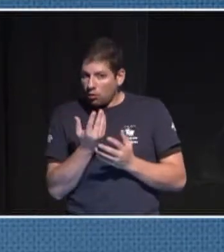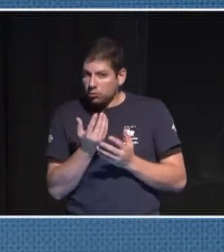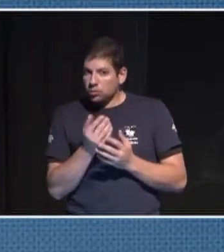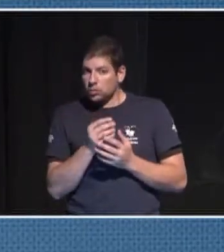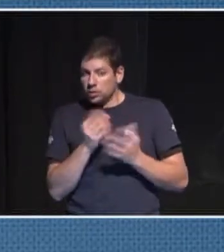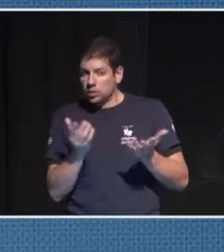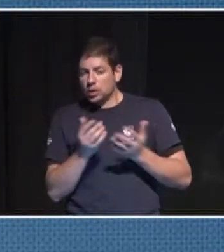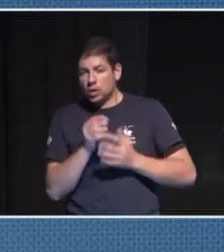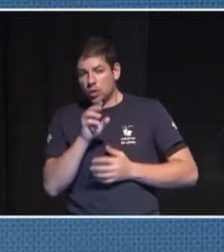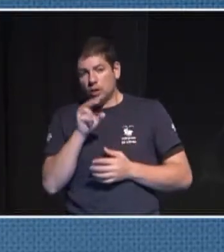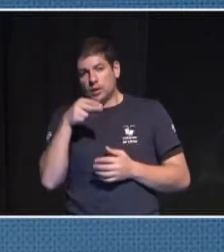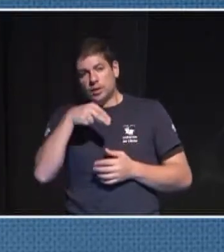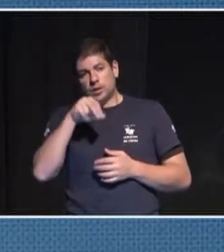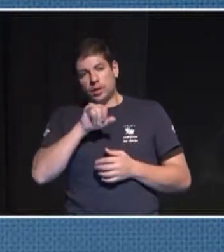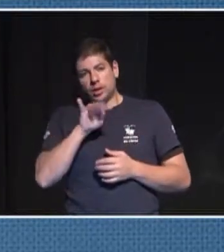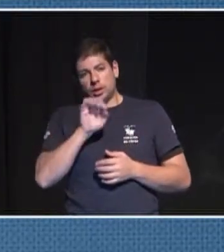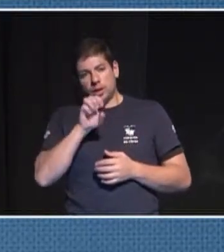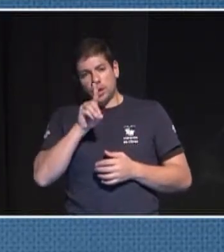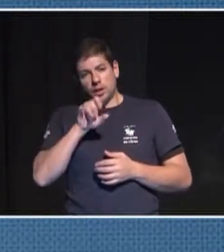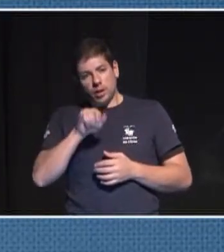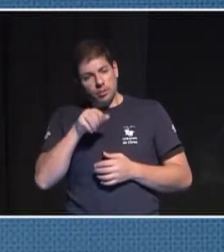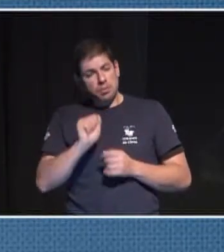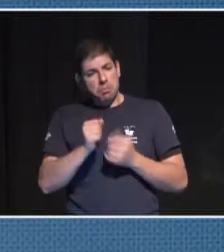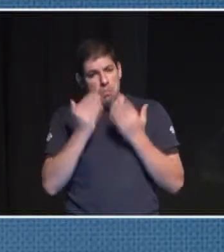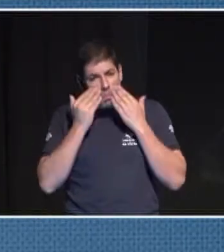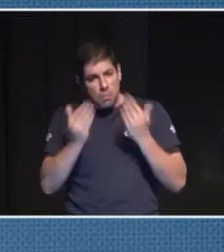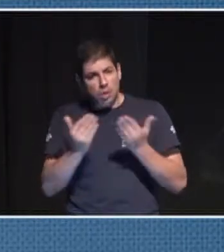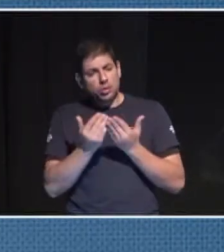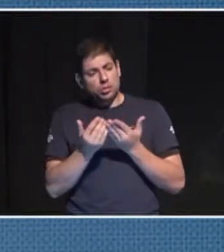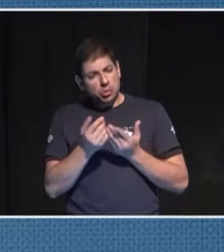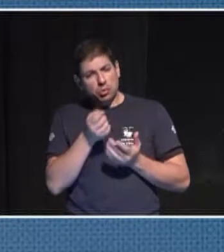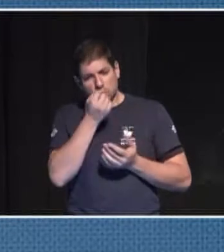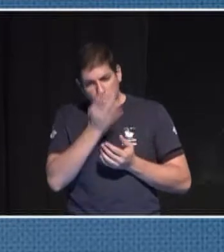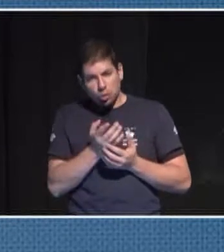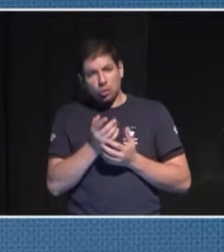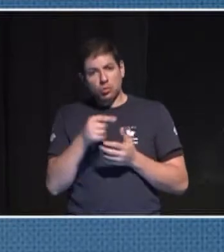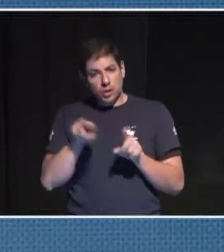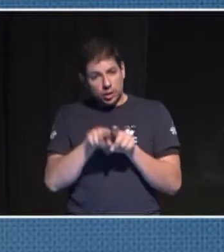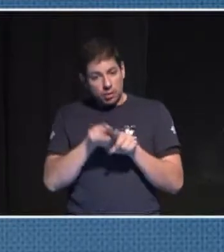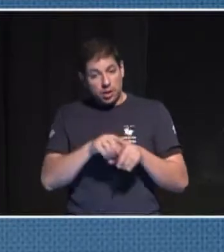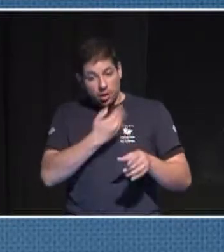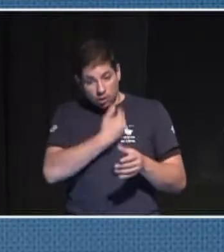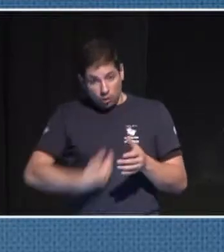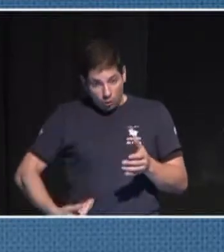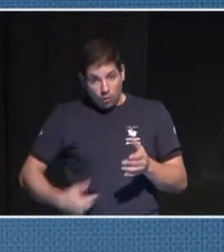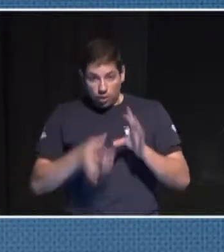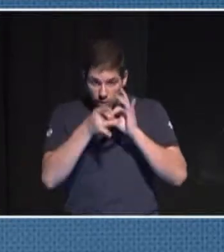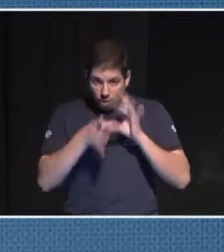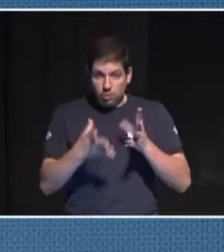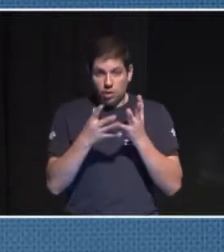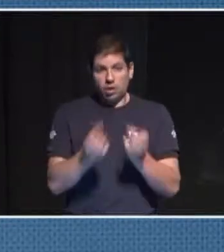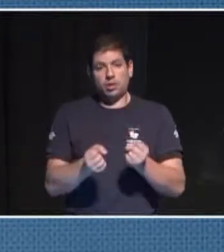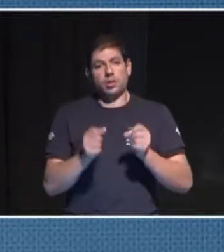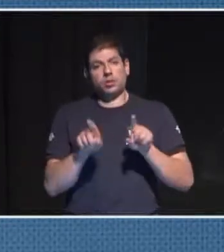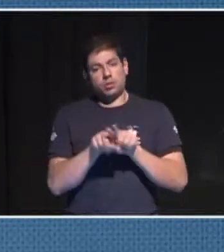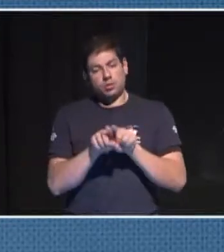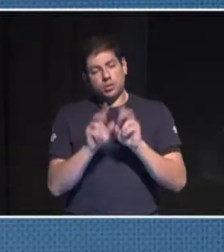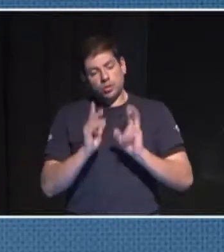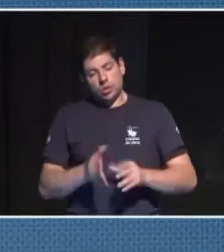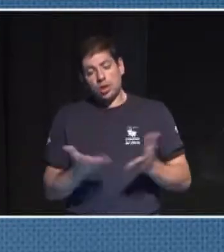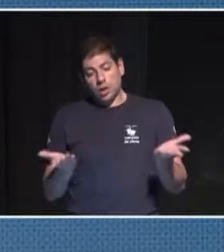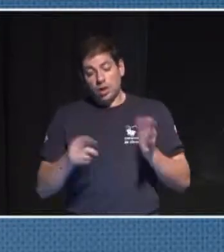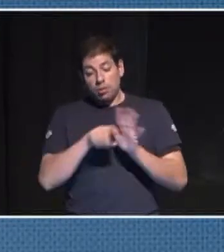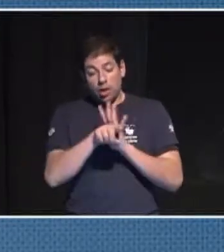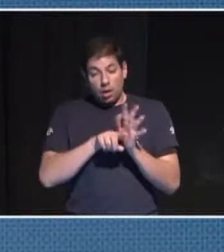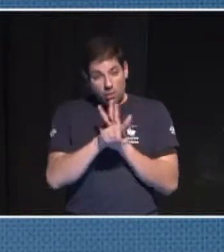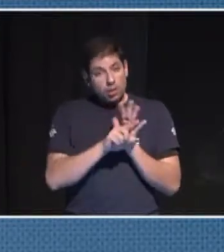que apresentou esse resultado efetivo e tem aprovação em bula. E temos também, sem dúvida, a pesquisa